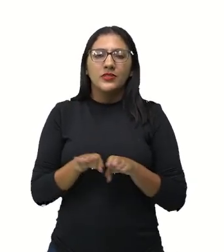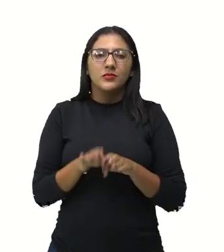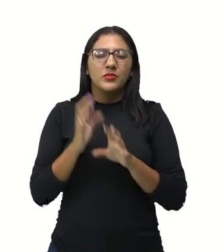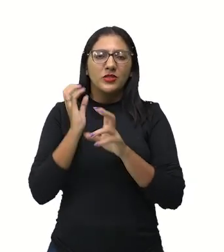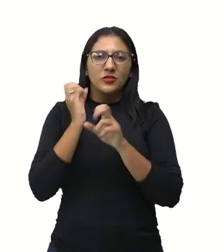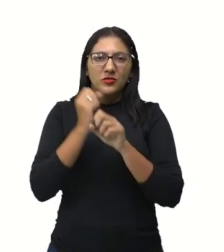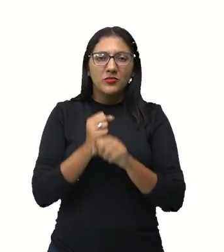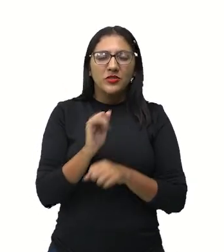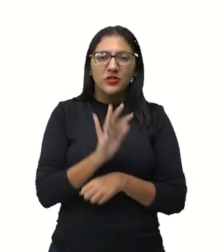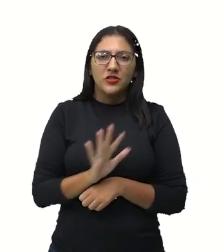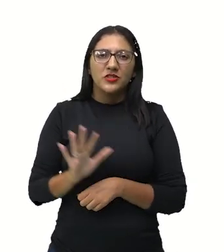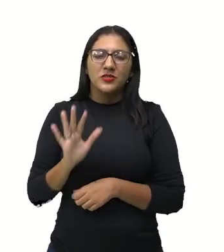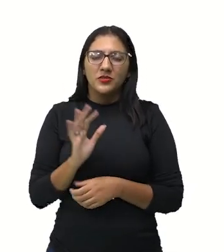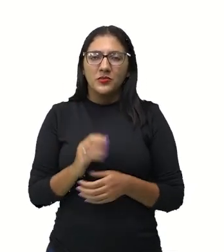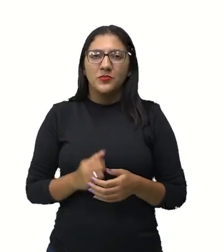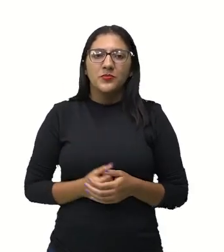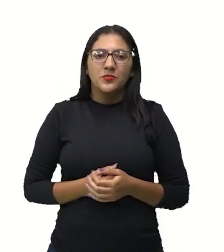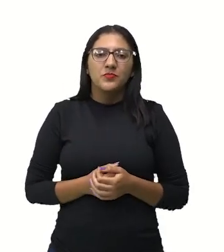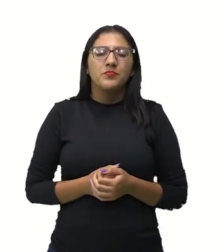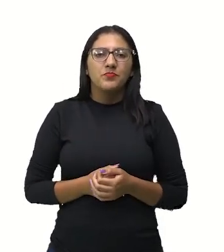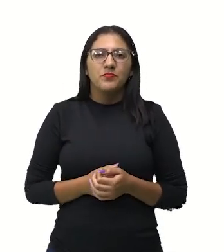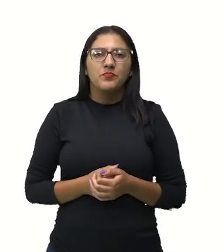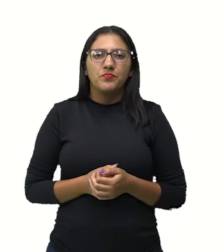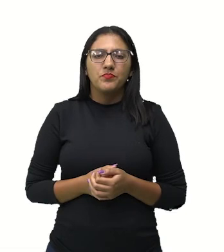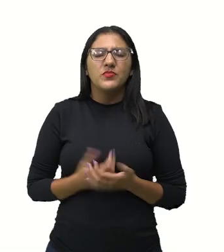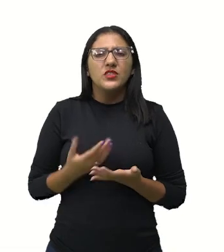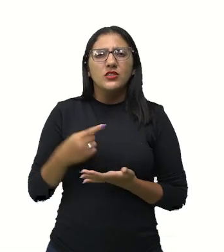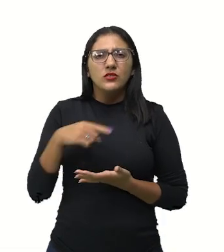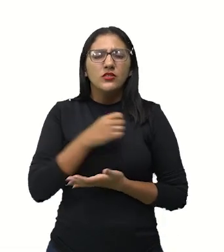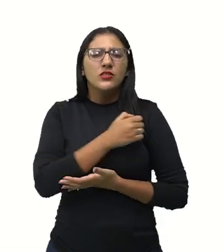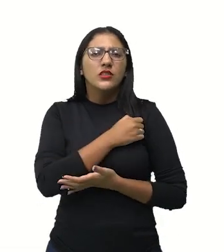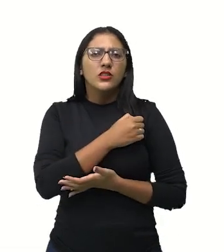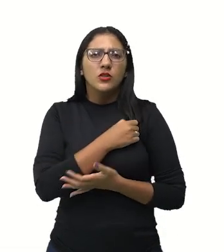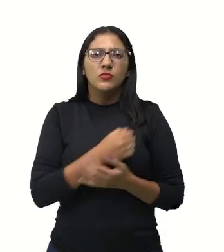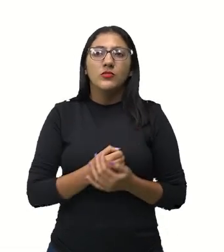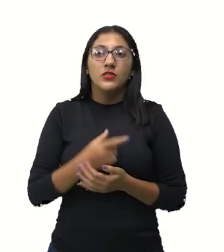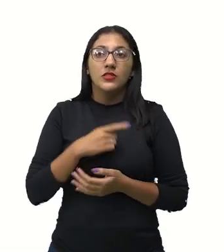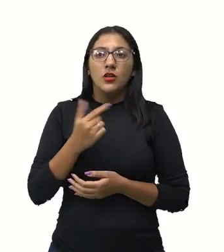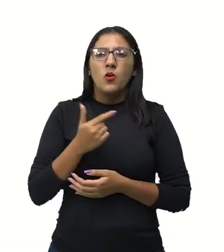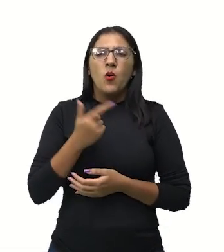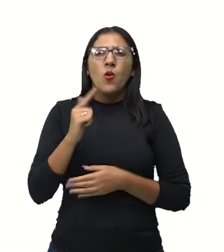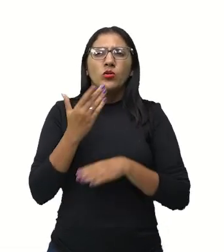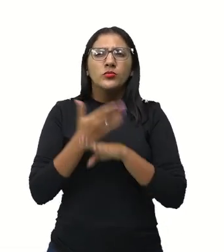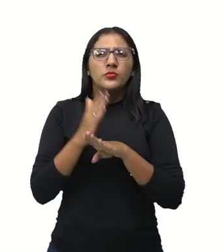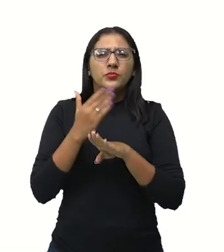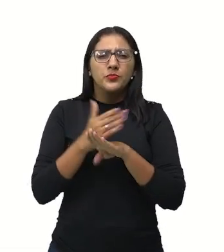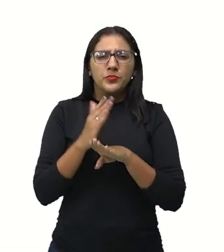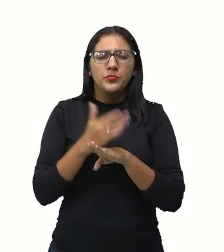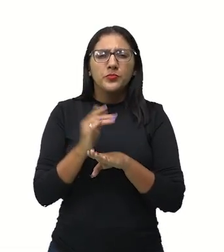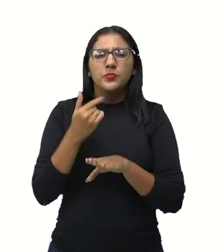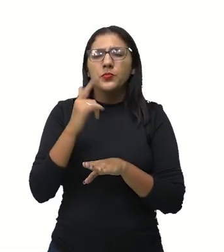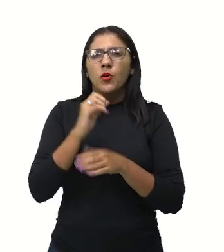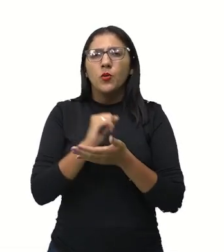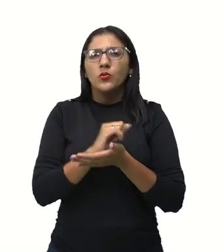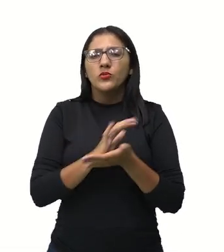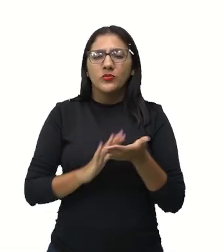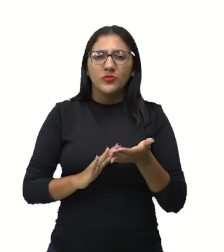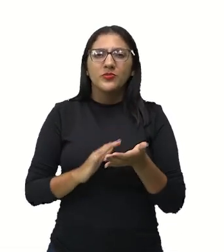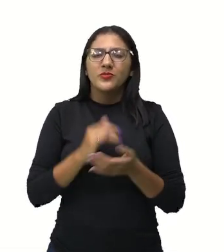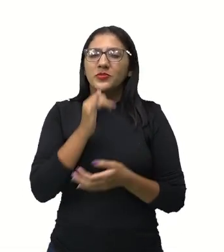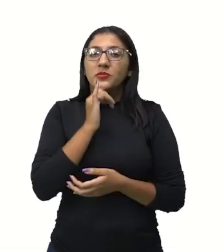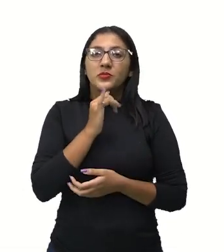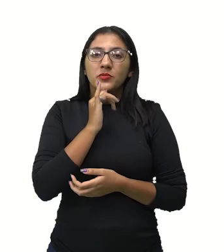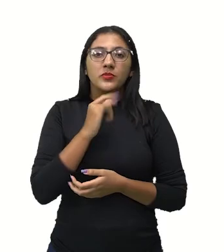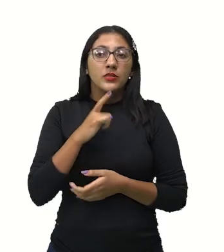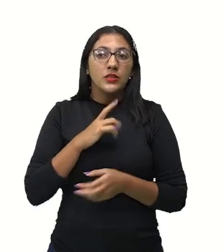o montante. Beleza? E aí, pessoal, nós temos ainda mais uma questãozinha para a gente resolver. Mais uma questão aí